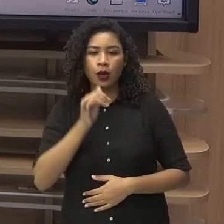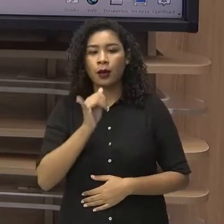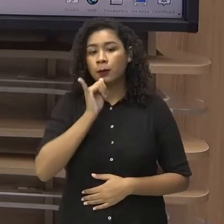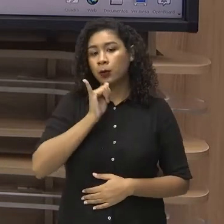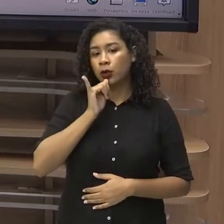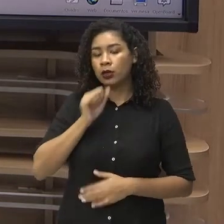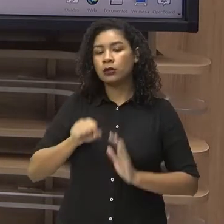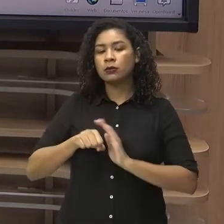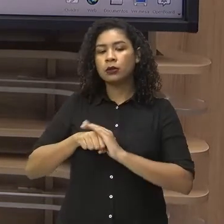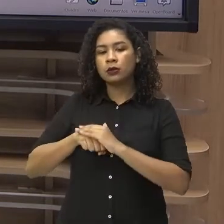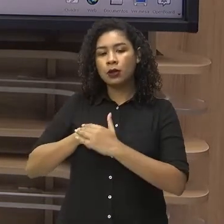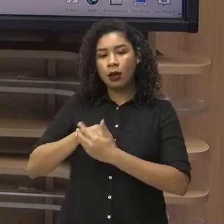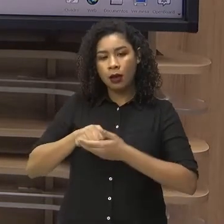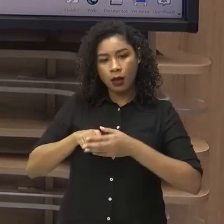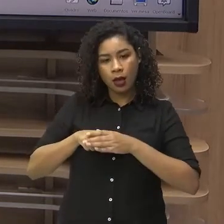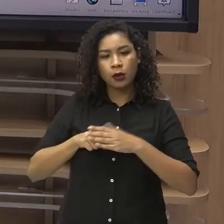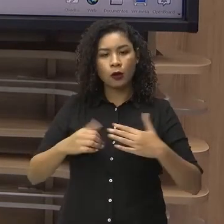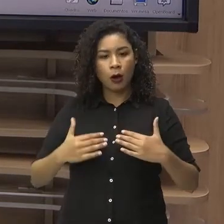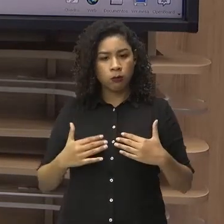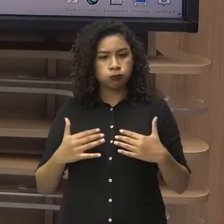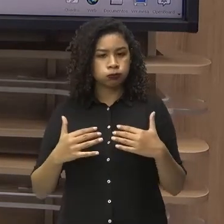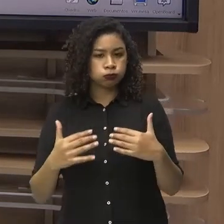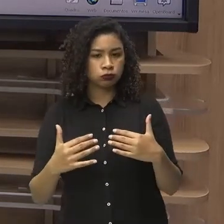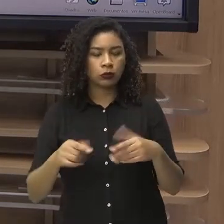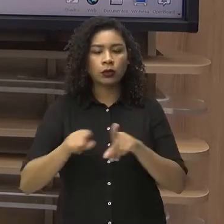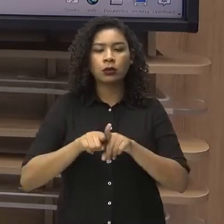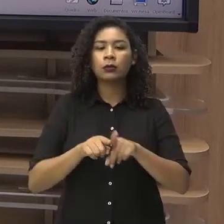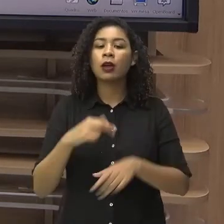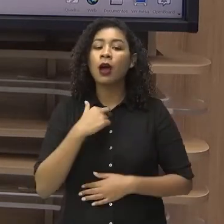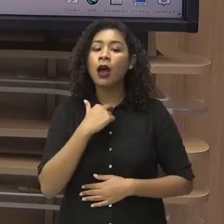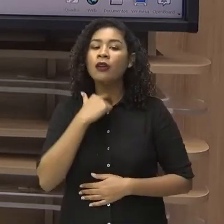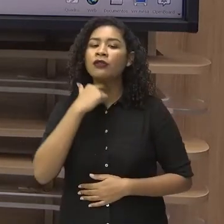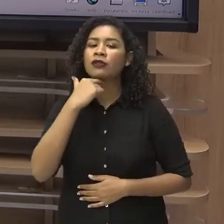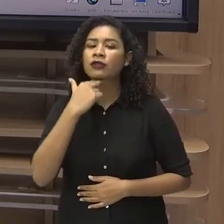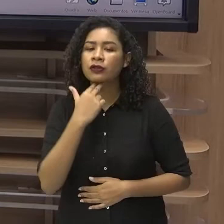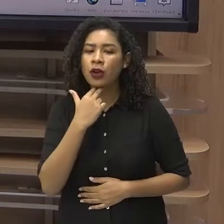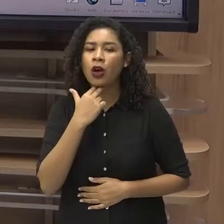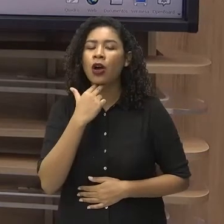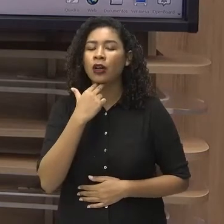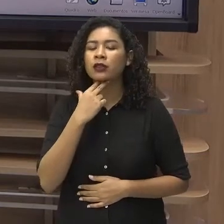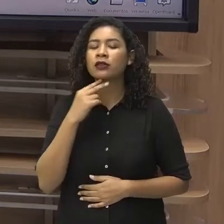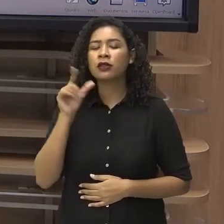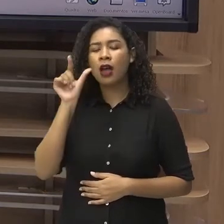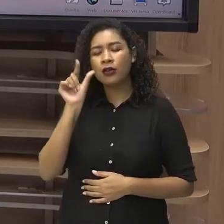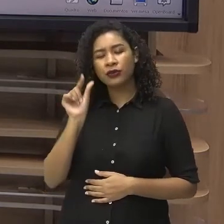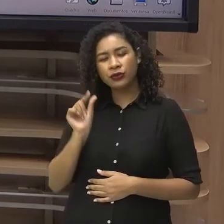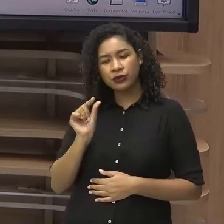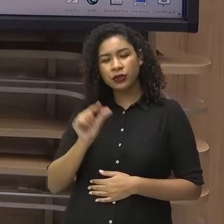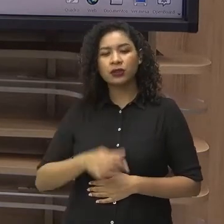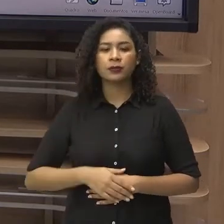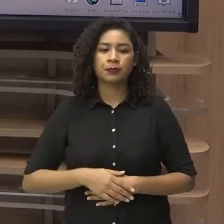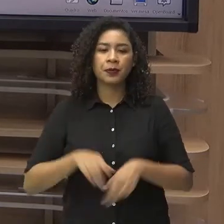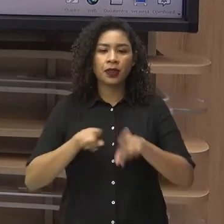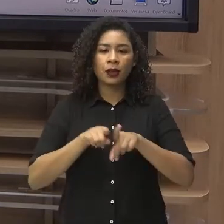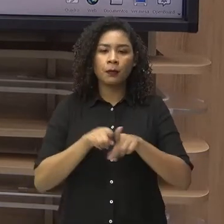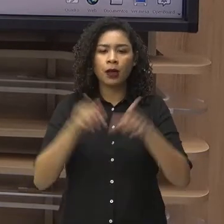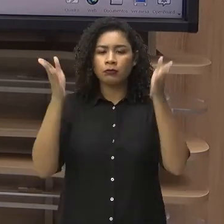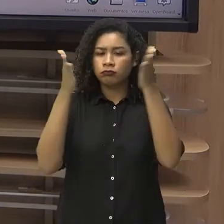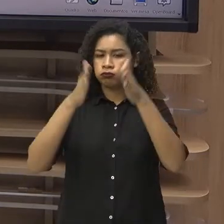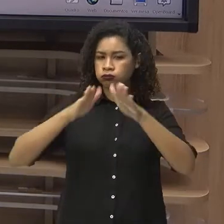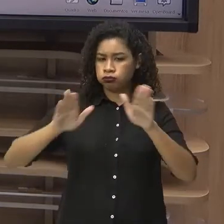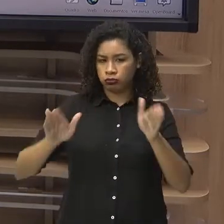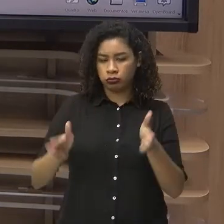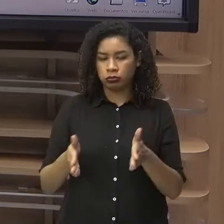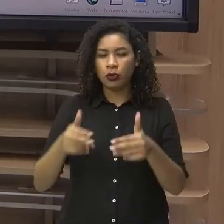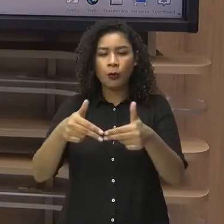aparecimento ali dos seios, né? No caso da mama, a voz mais fina, o formato do corpo, por exemplo. Essa é o que vai diferenciar ali do